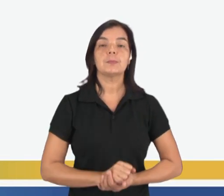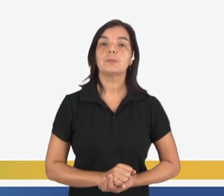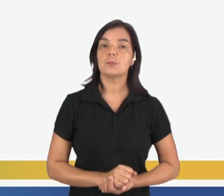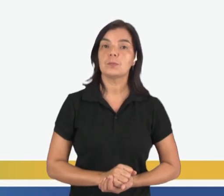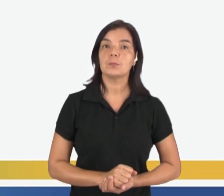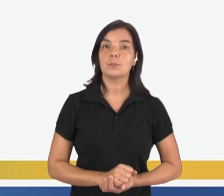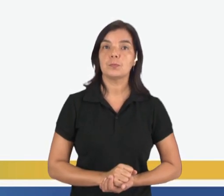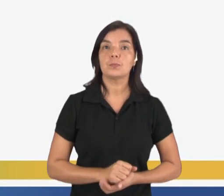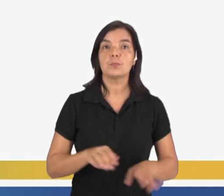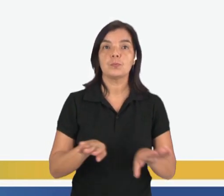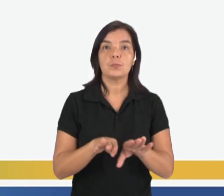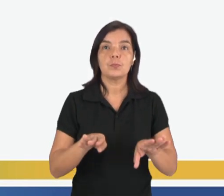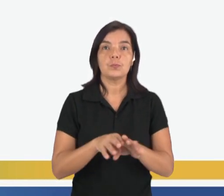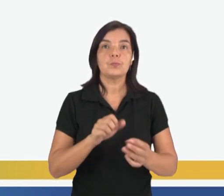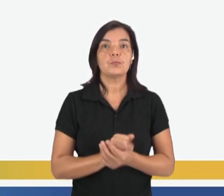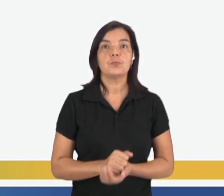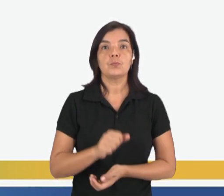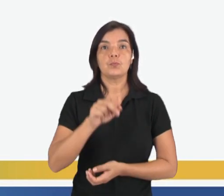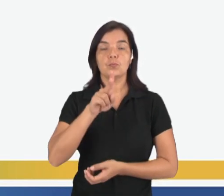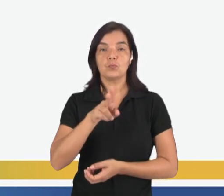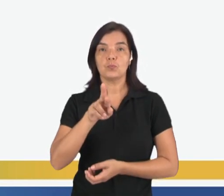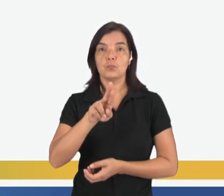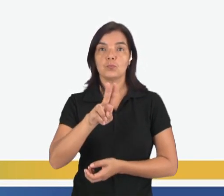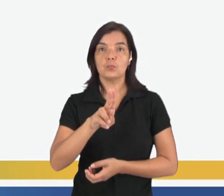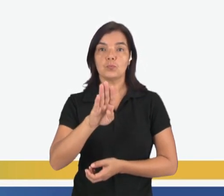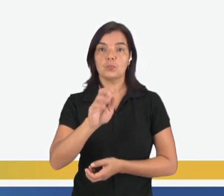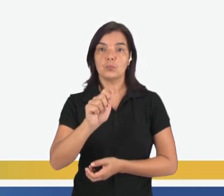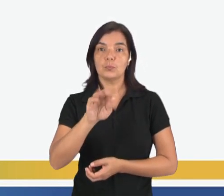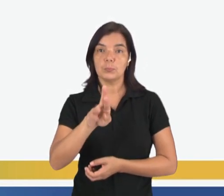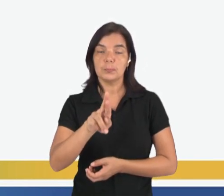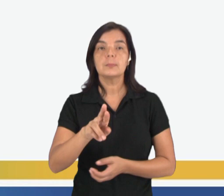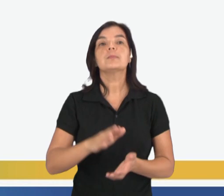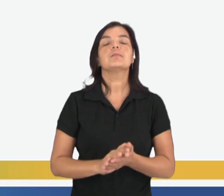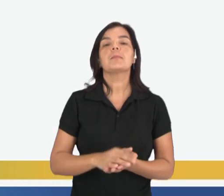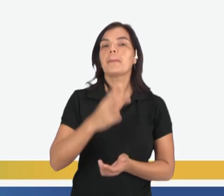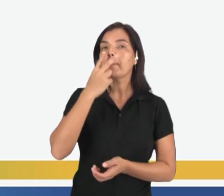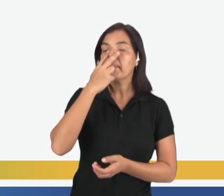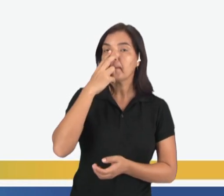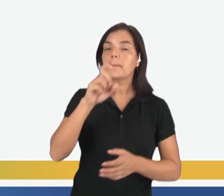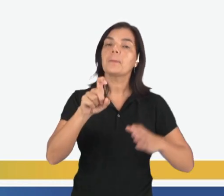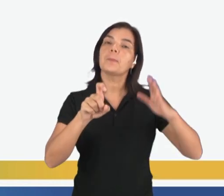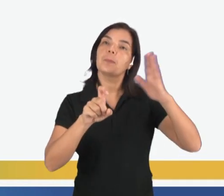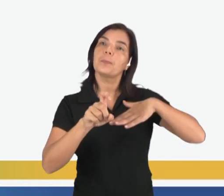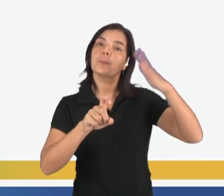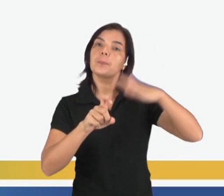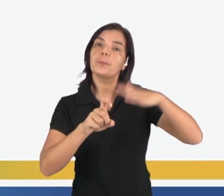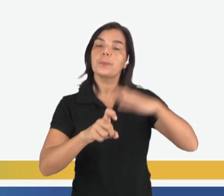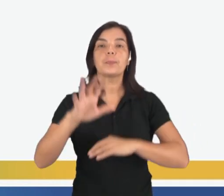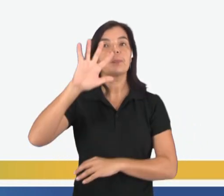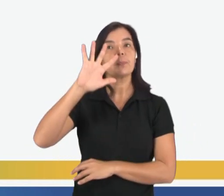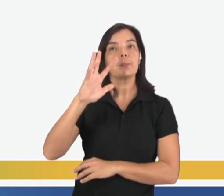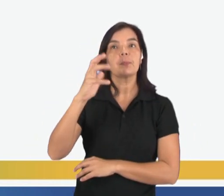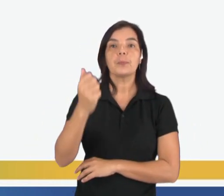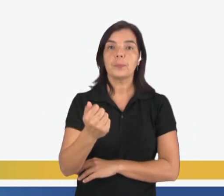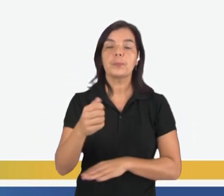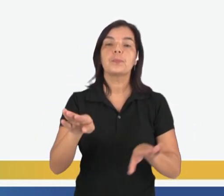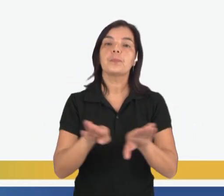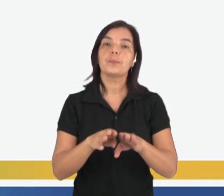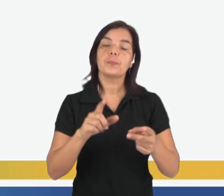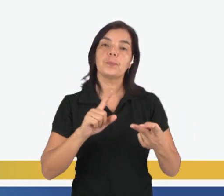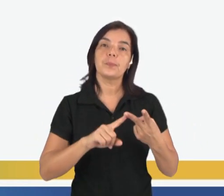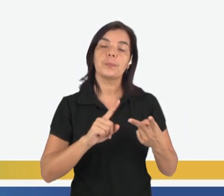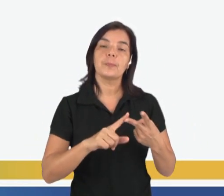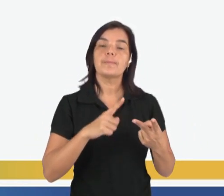o urubá, que é uma espécie também de mitologia do povo africano.